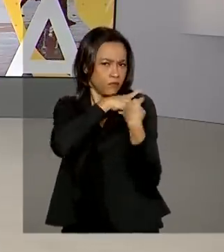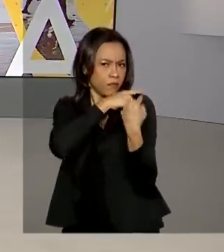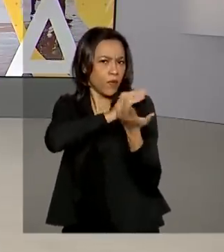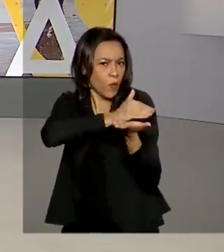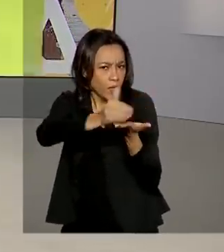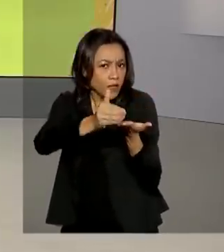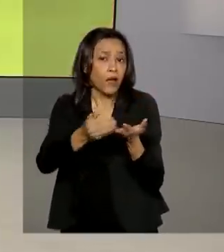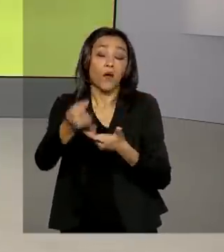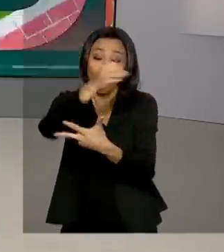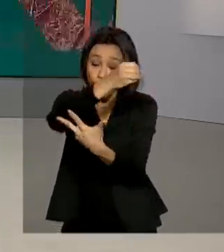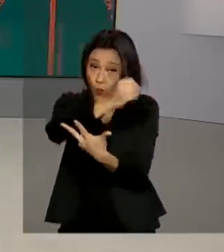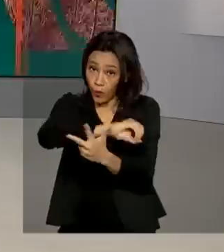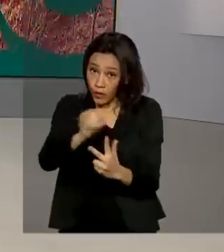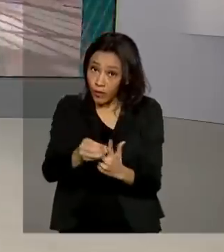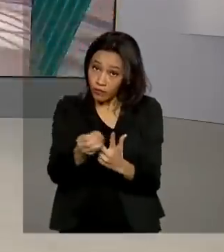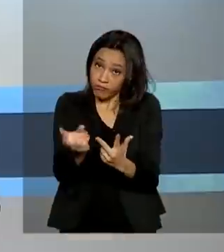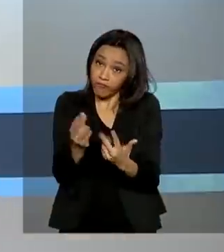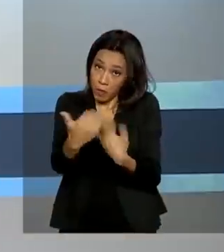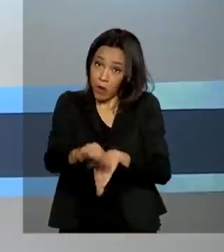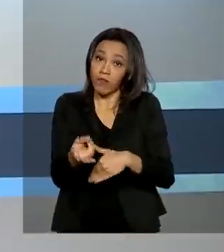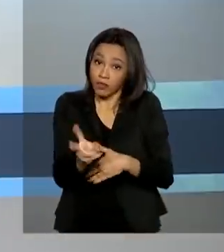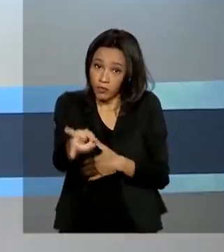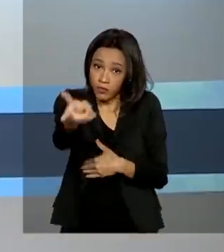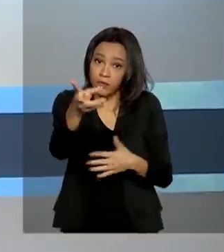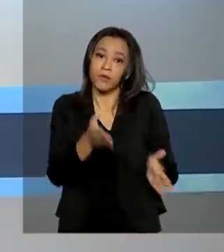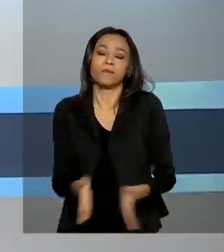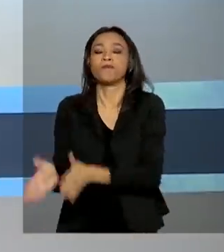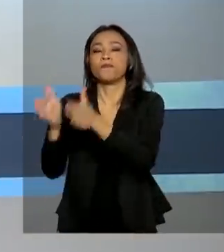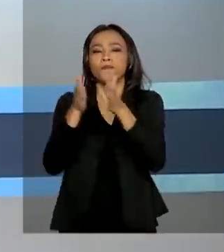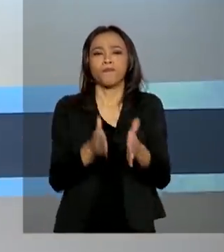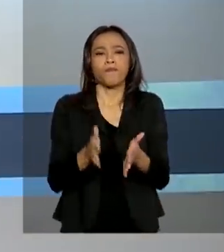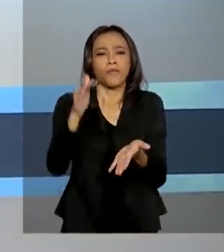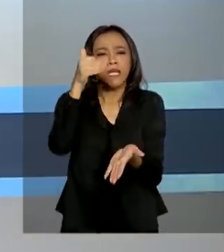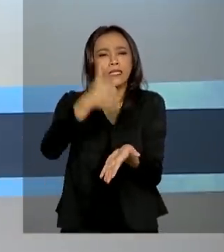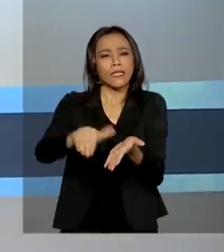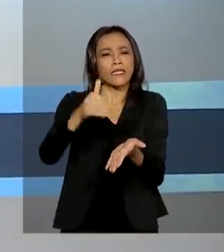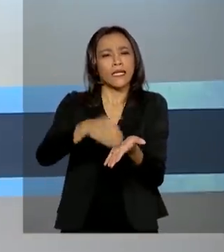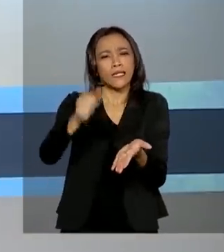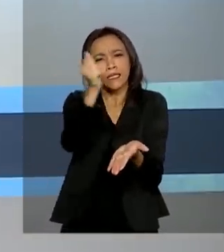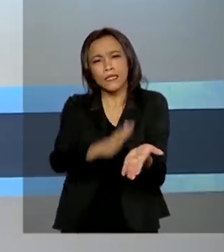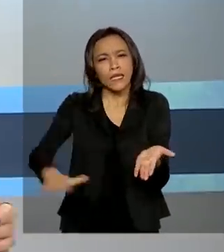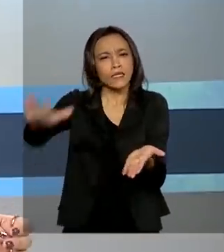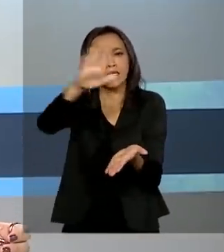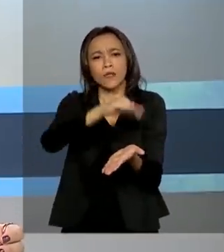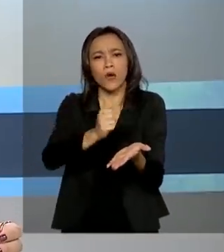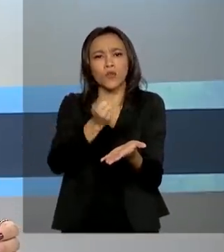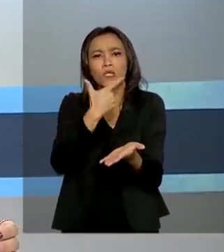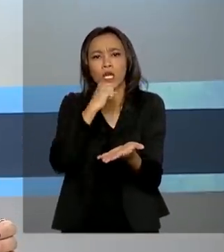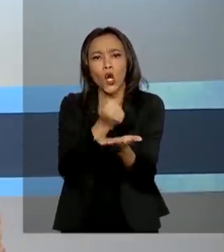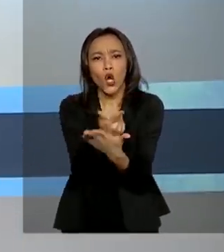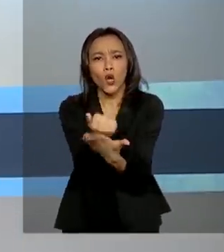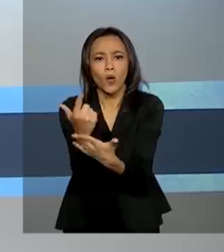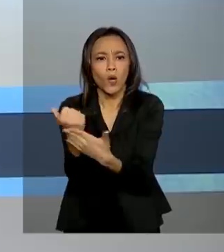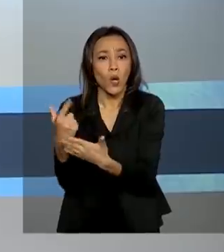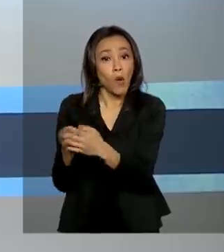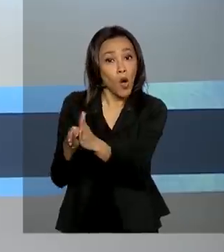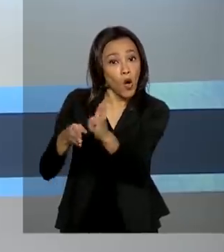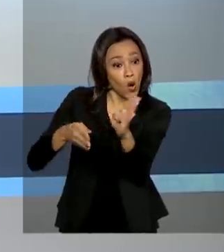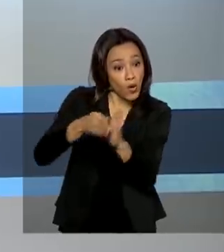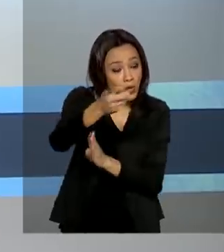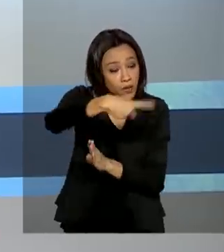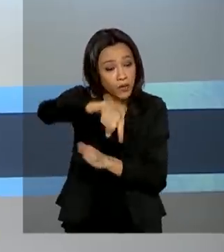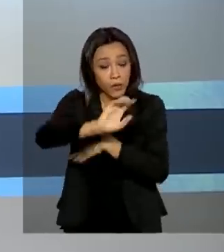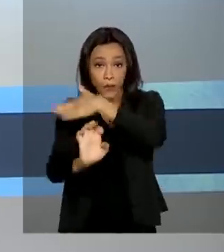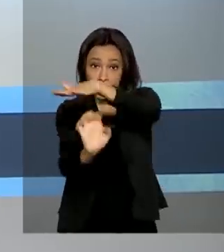o Enem tradicional continua. A Secretaria Nacional do Consumidor recomendou às empresas aéreas a prorrogação